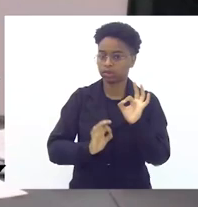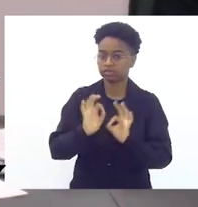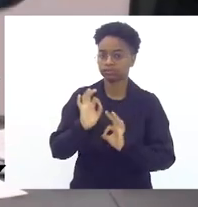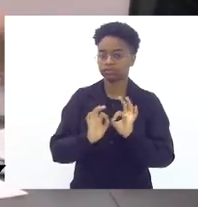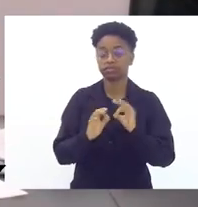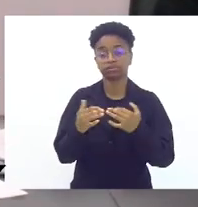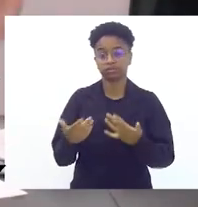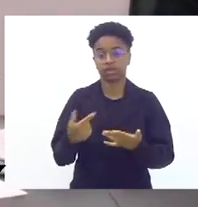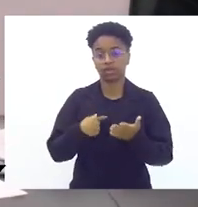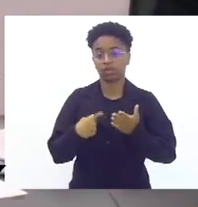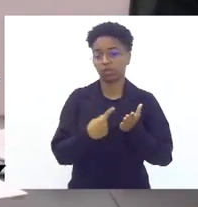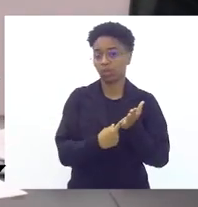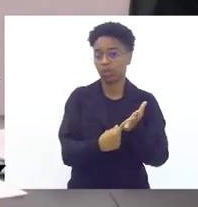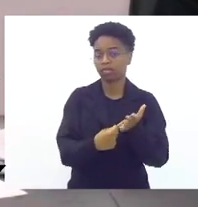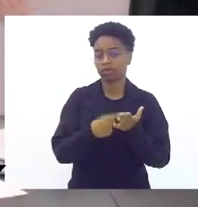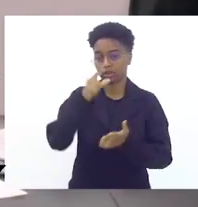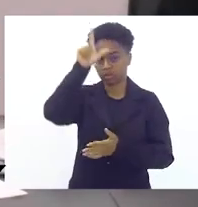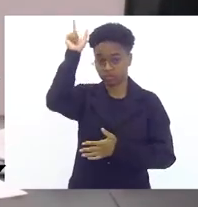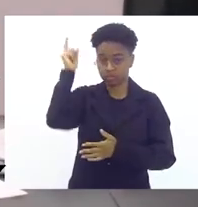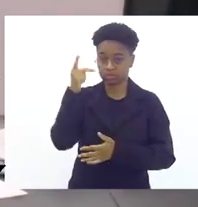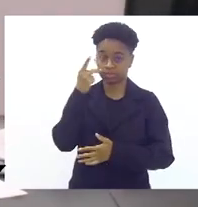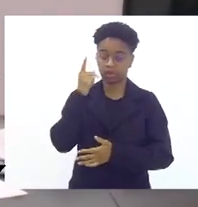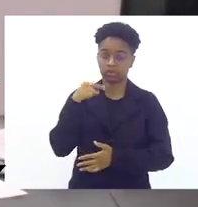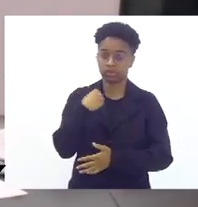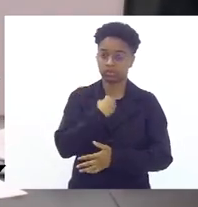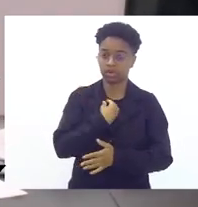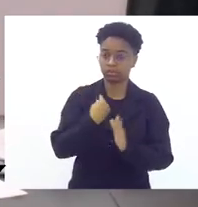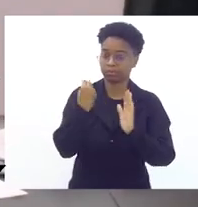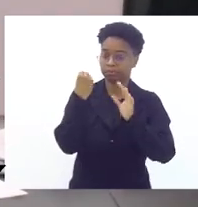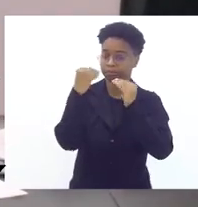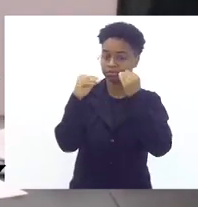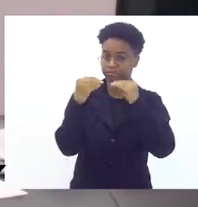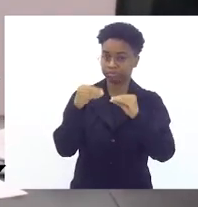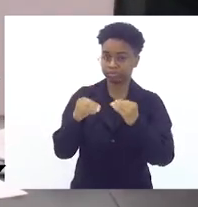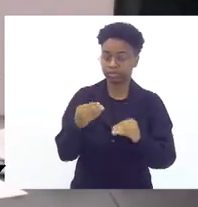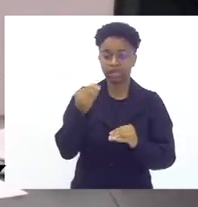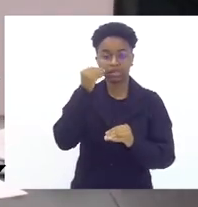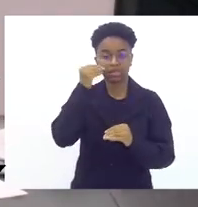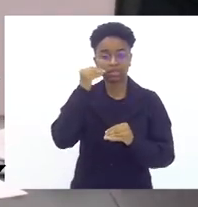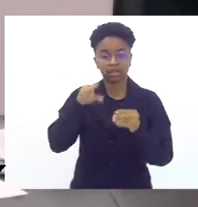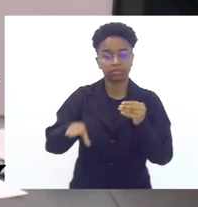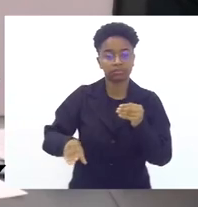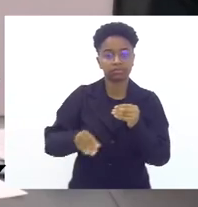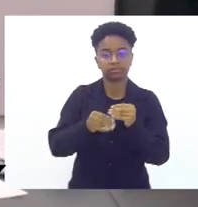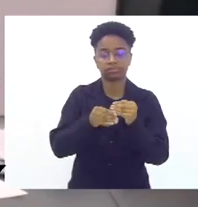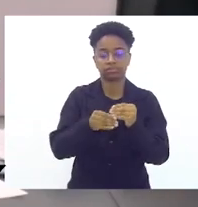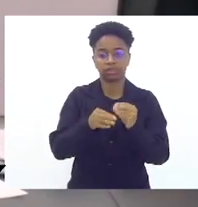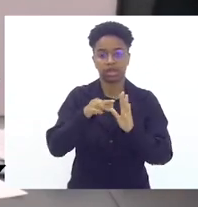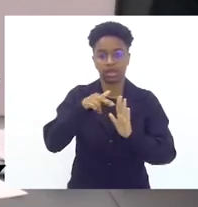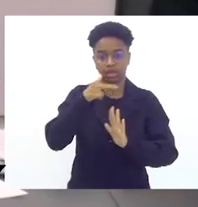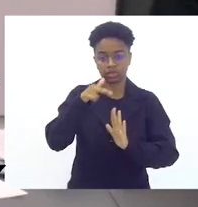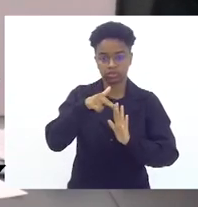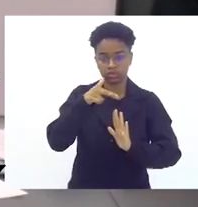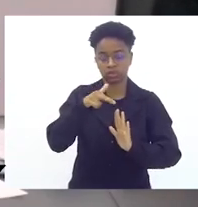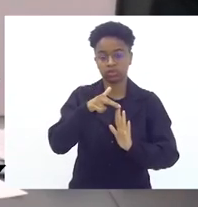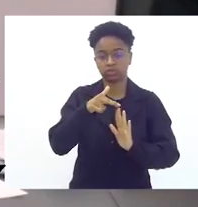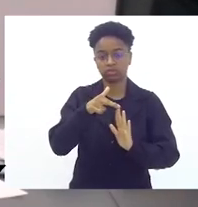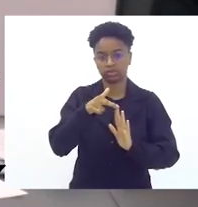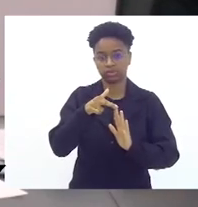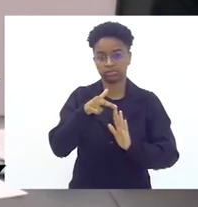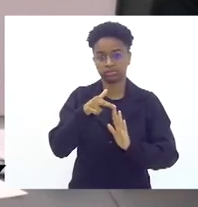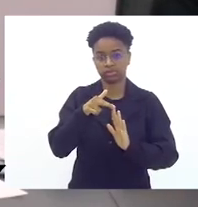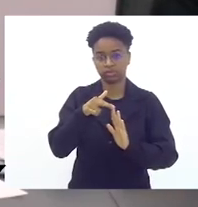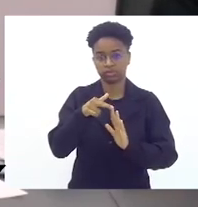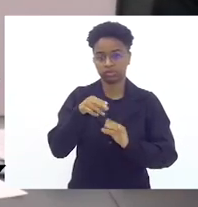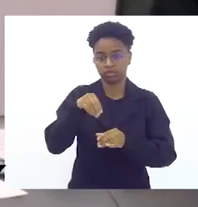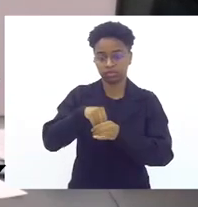combinei aqui com Luiz Paulo para a gente mencionar especificamente tentar incluir esses pontos dessa resolução do